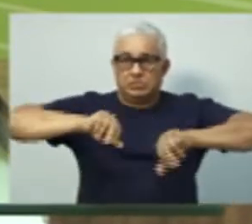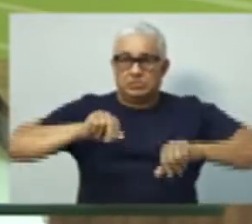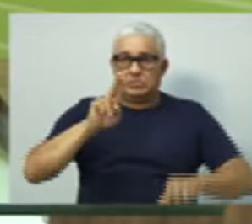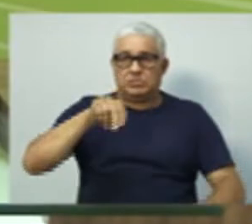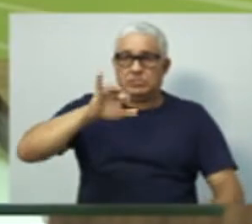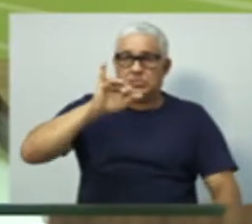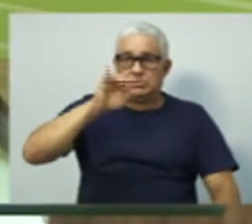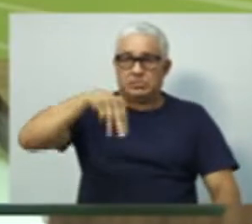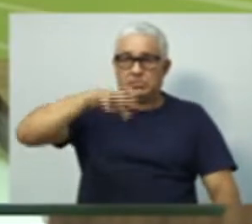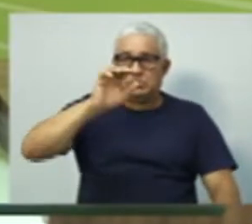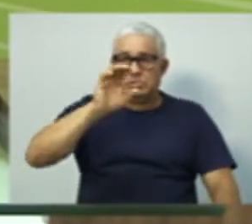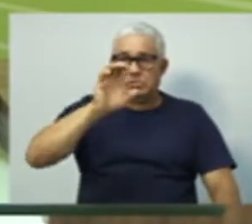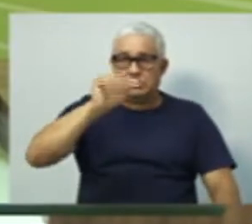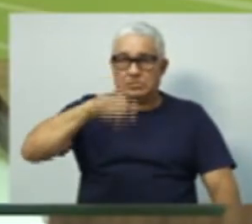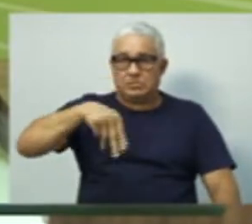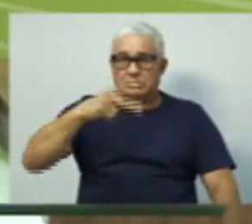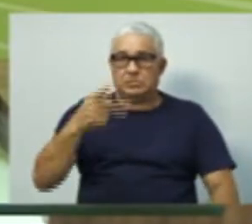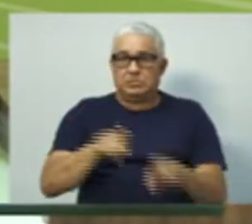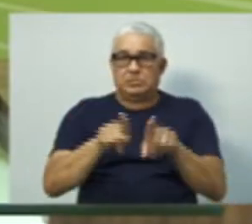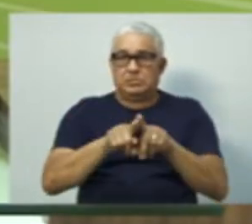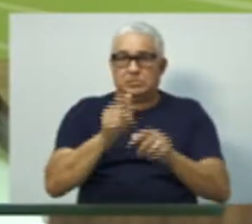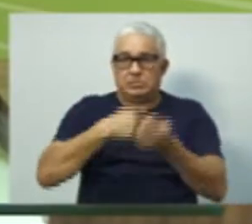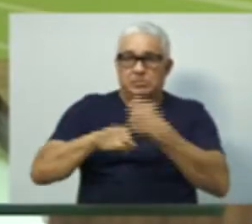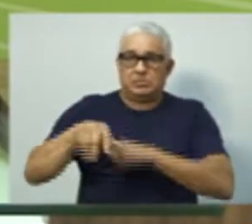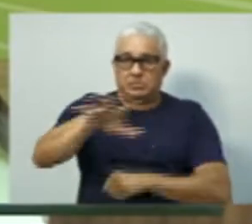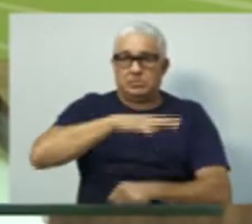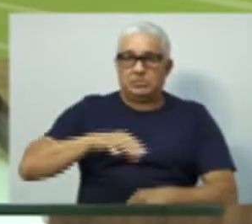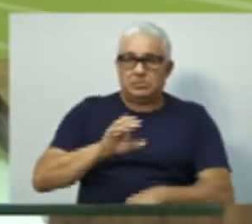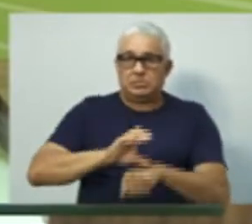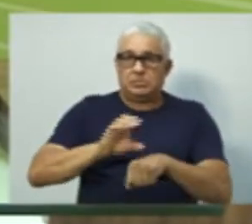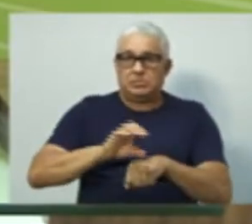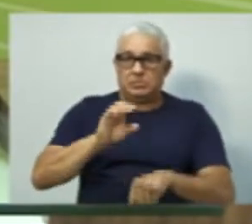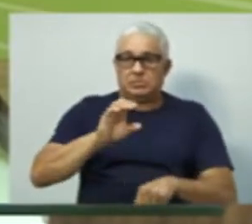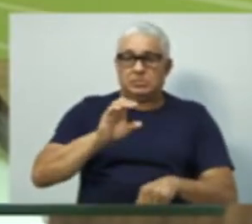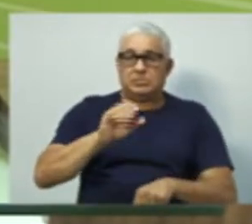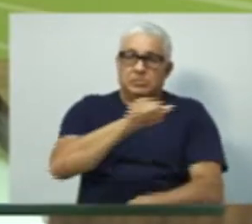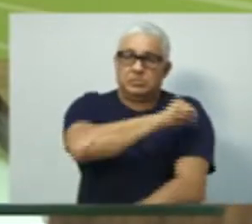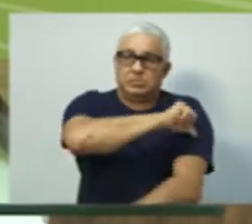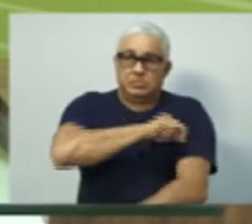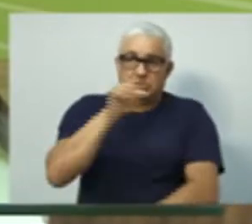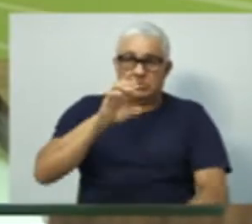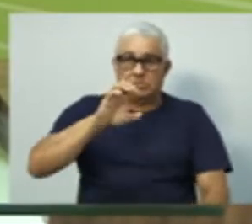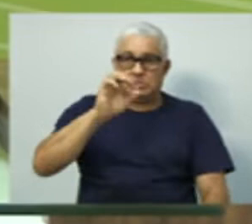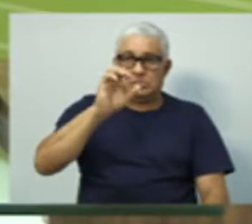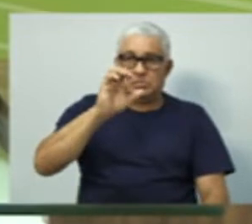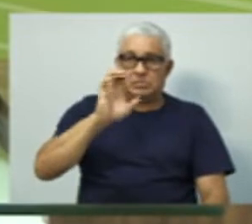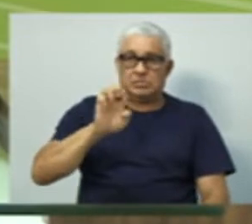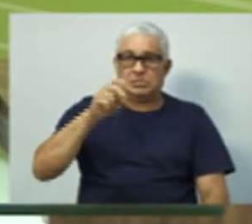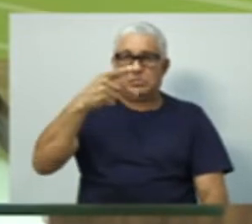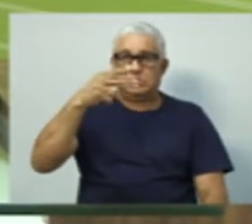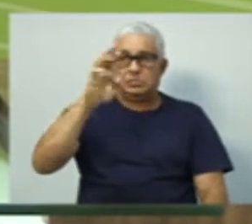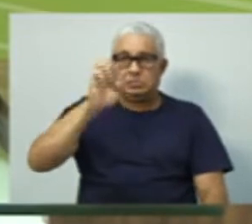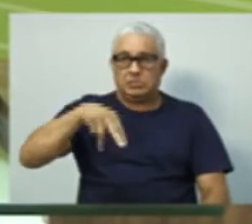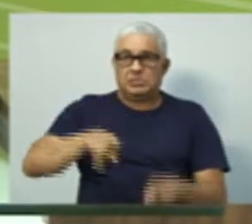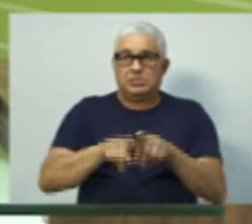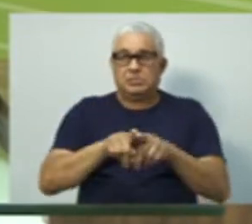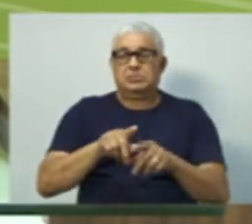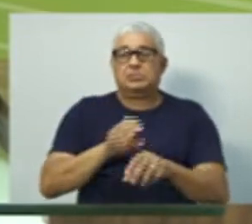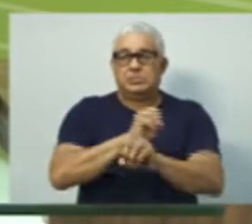Unicamp e administração geral pelo curso CEPREM lá do Rio de Janeiro. Tá? E estou na docência do ensino